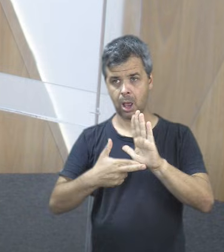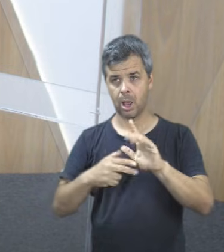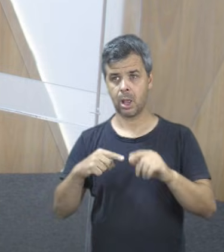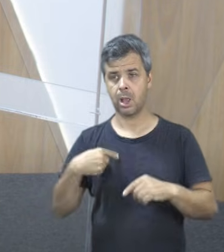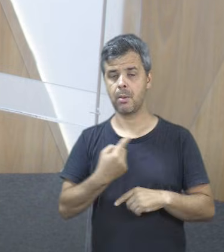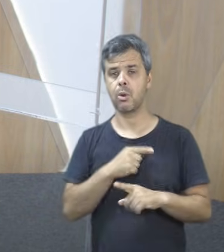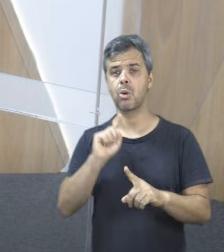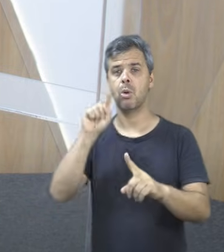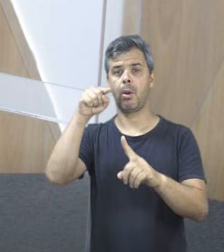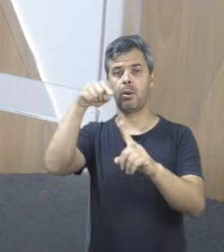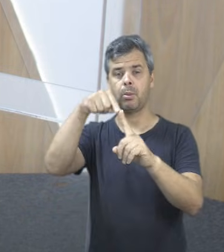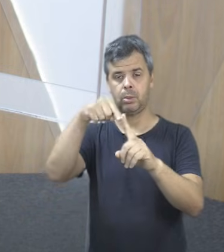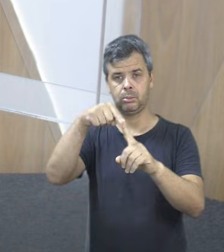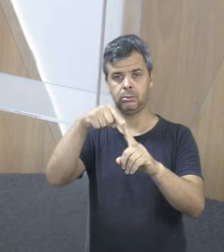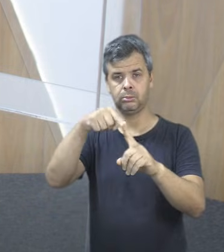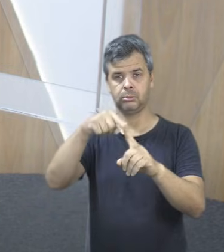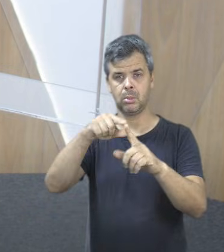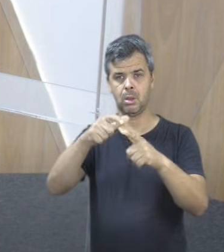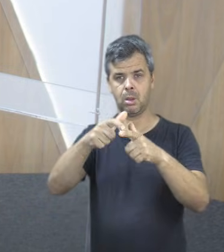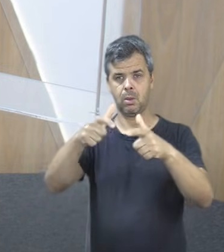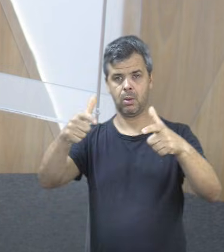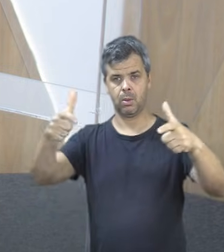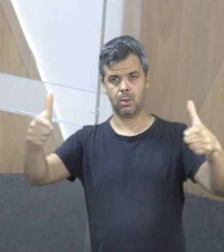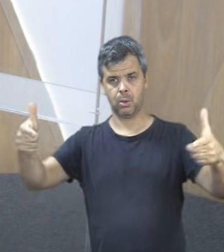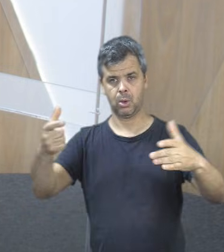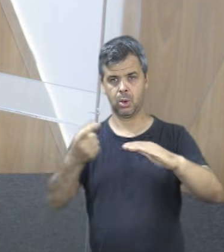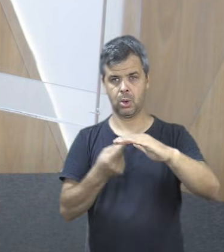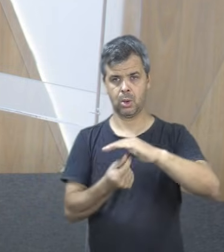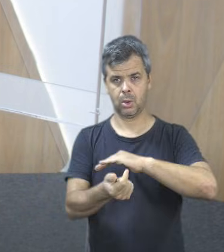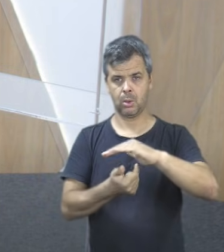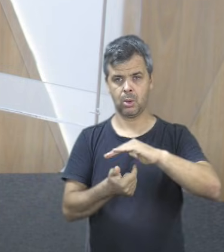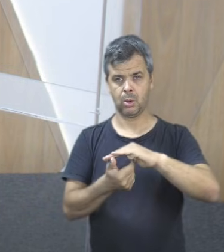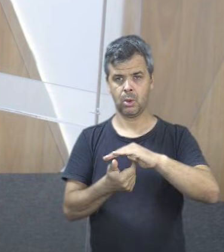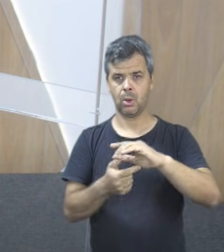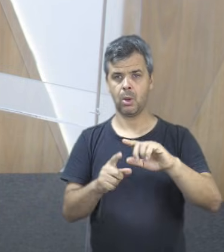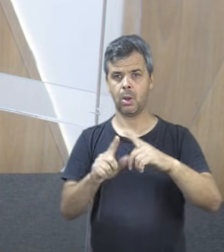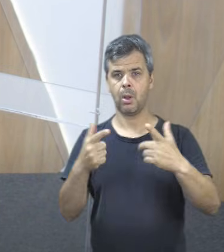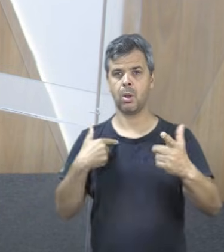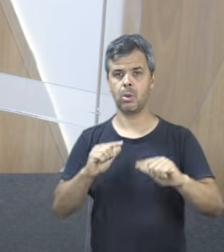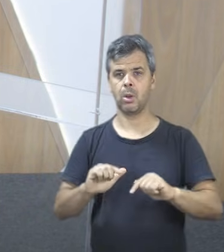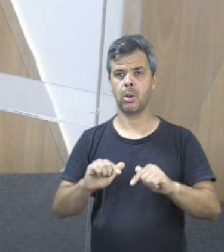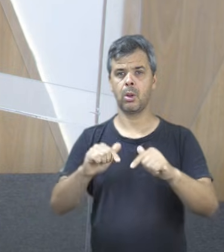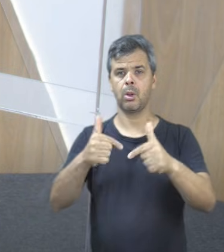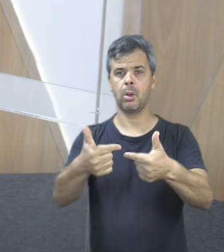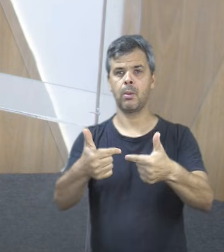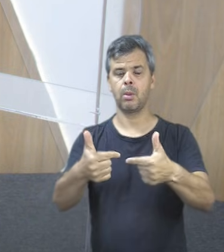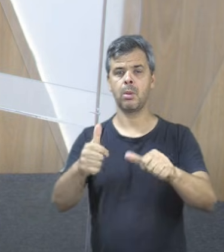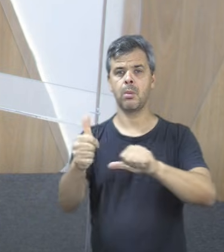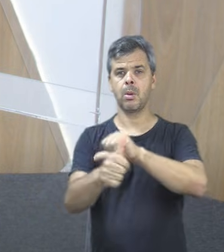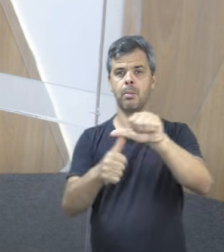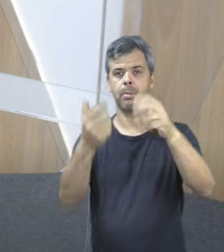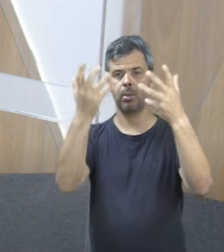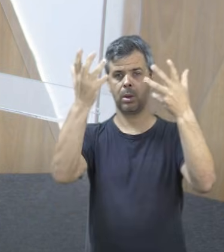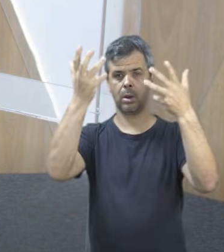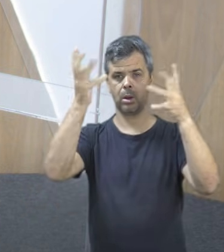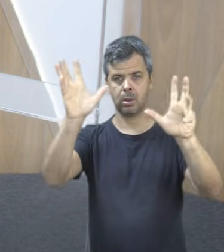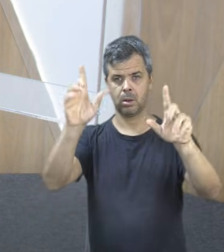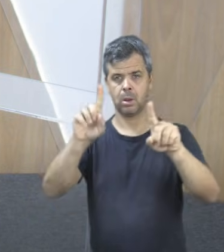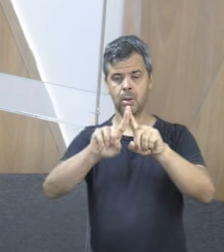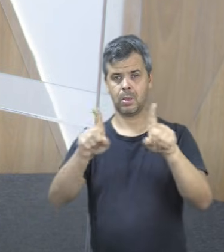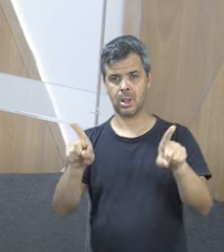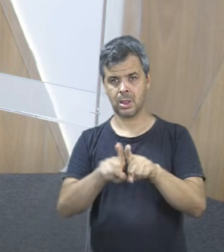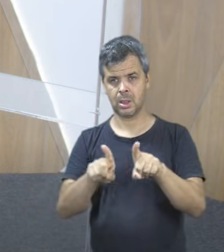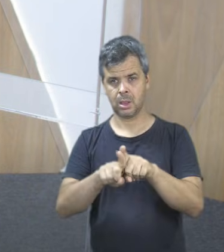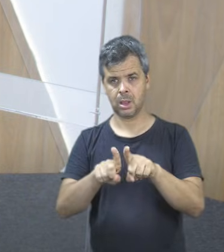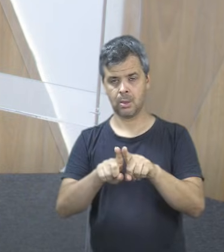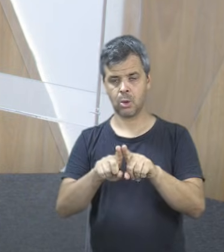gente atingir essa meta e ampliarmos financiamentos destinados ao enfrentamento das mudanças climáticas, incluindo